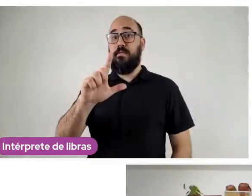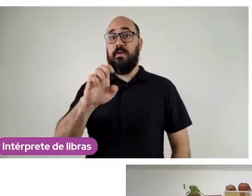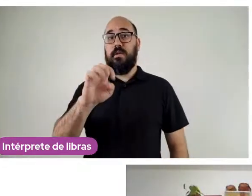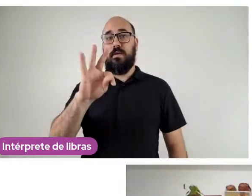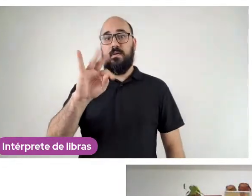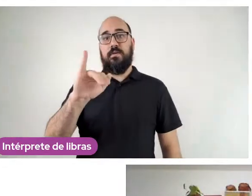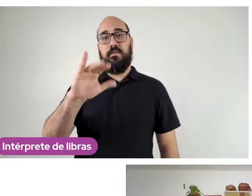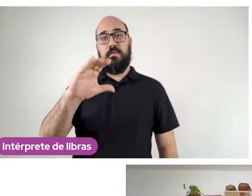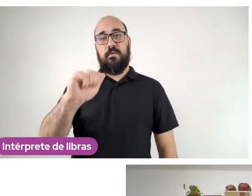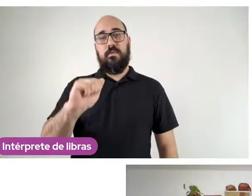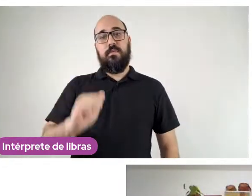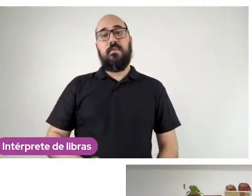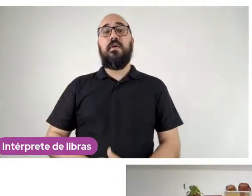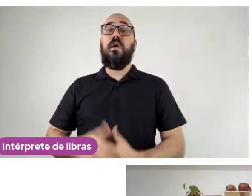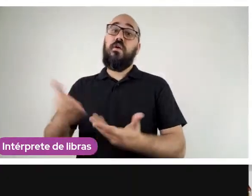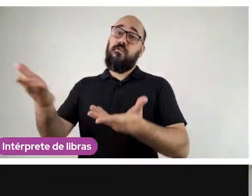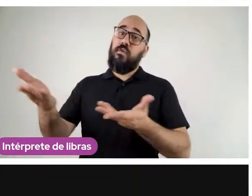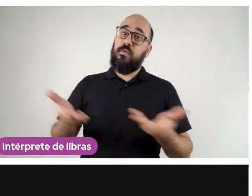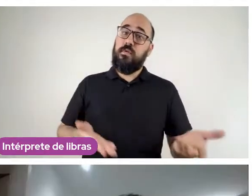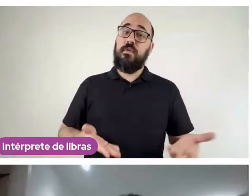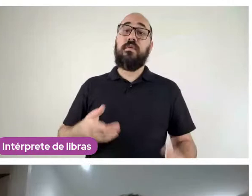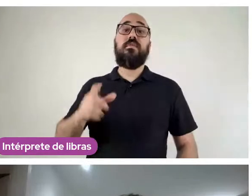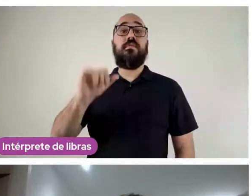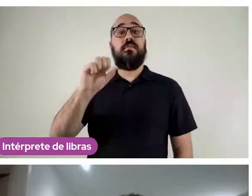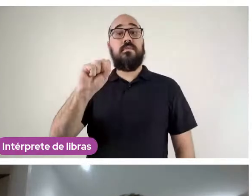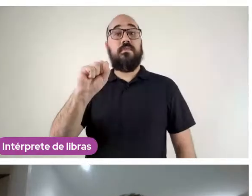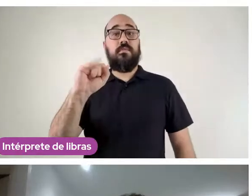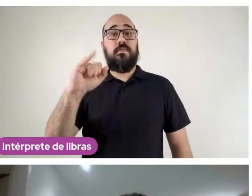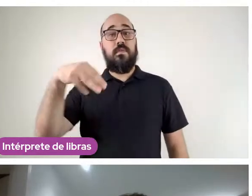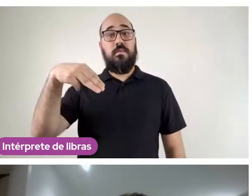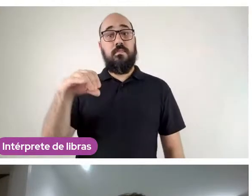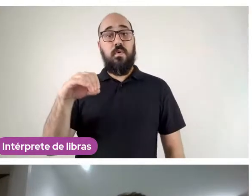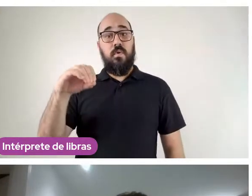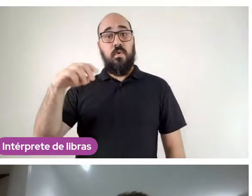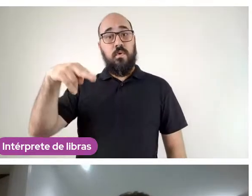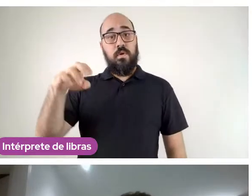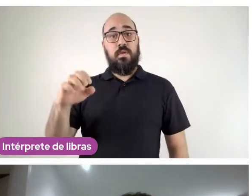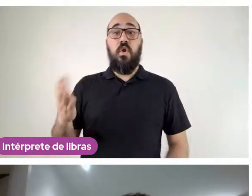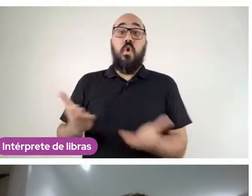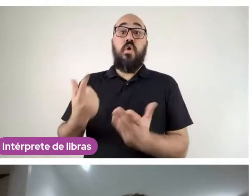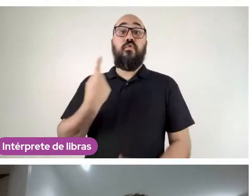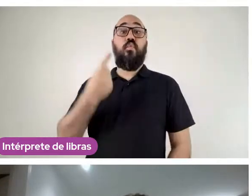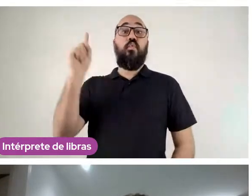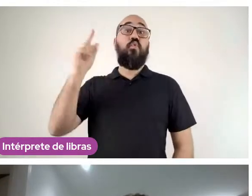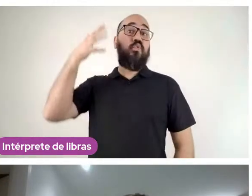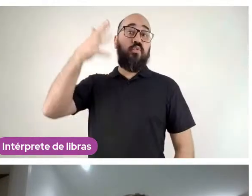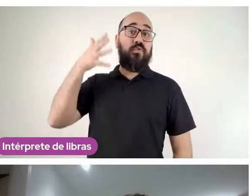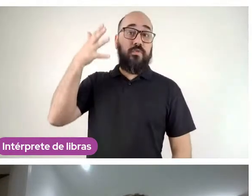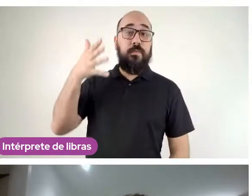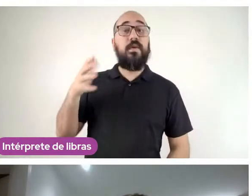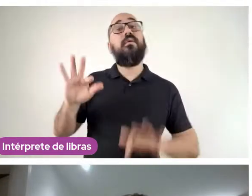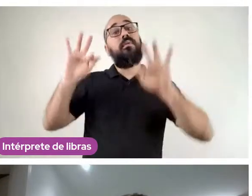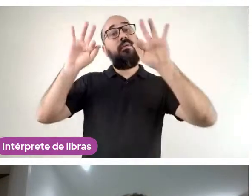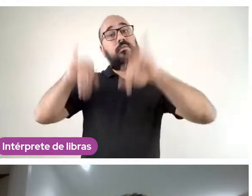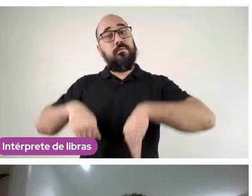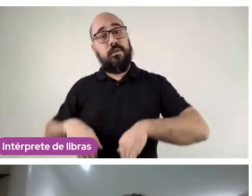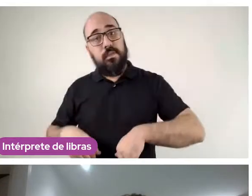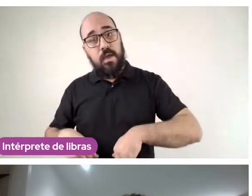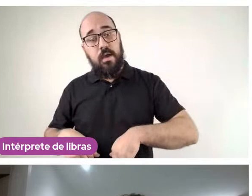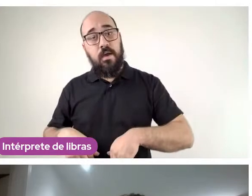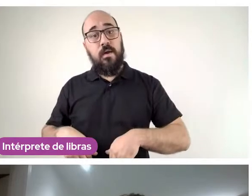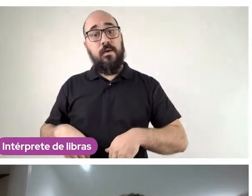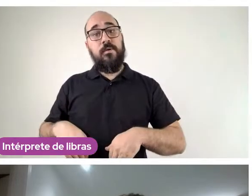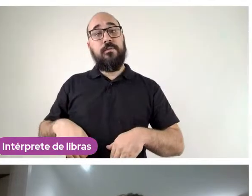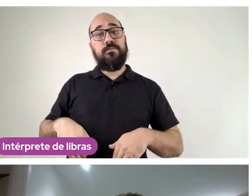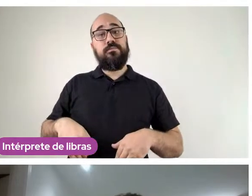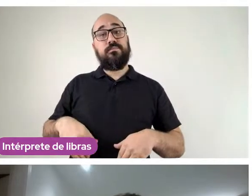a Simone para fazer a nossa última fala, né, dessa nossa segunda mesa de hoje. E aí, no final, a gente volta, né? Na verdade,